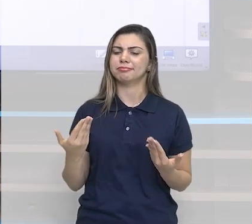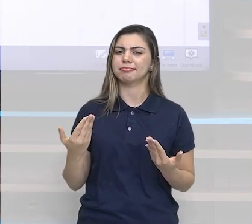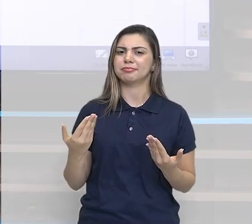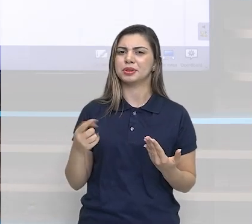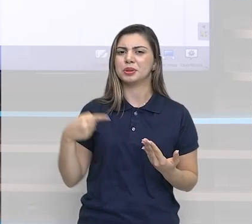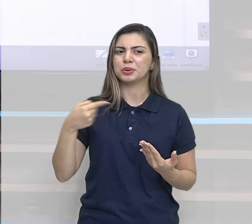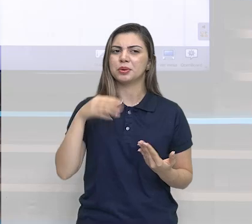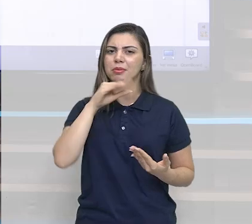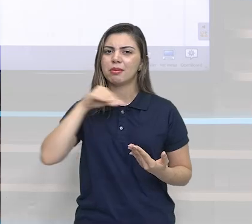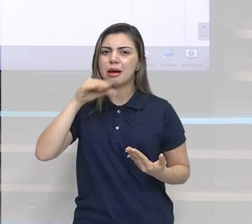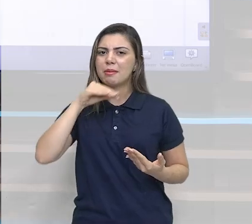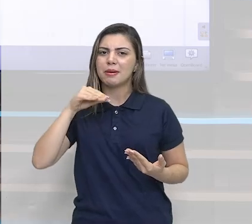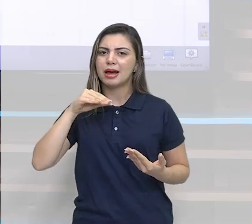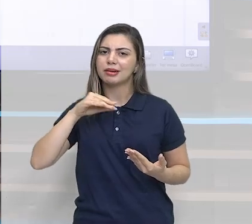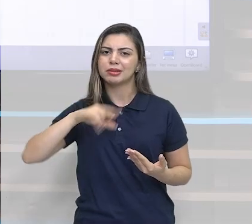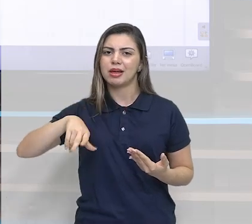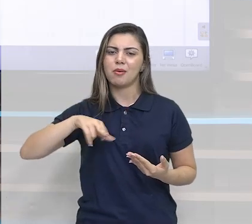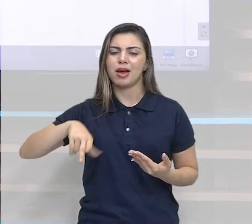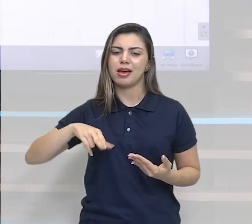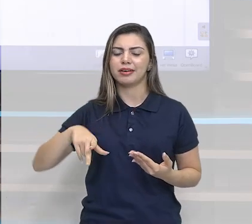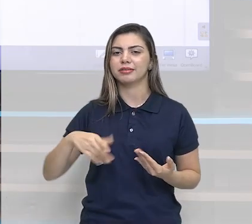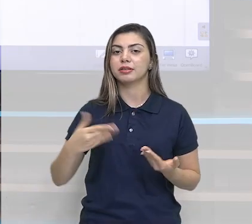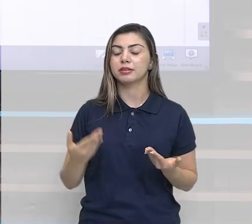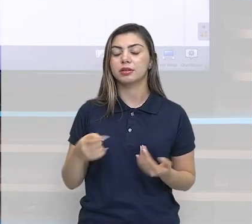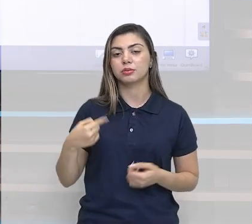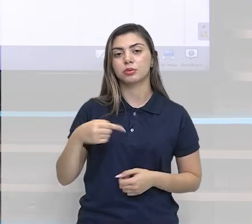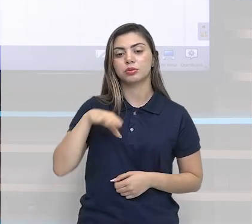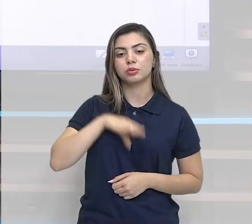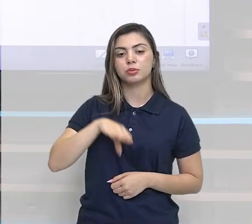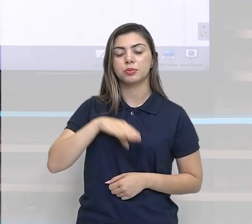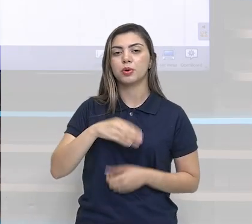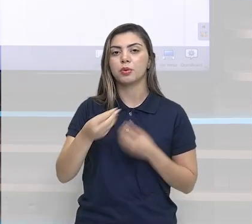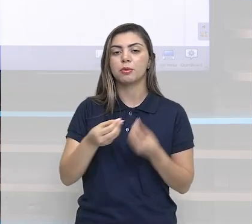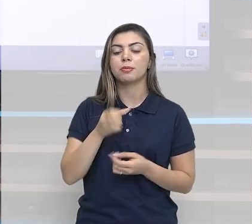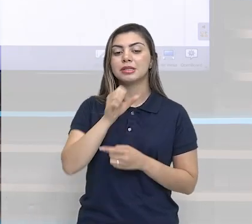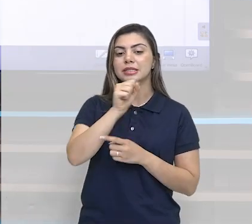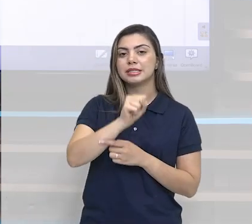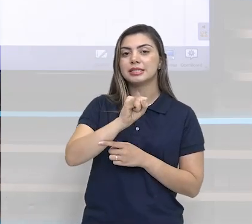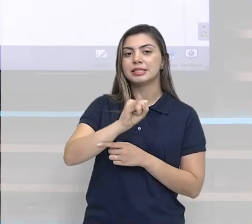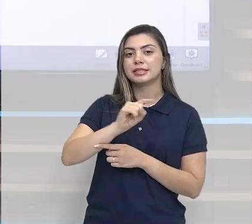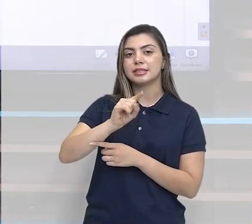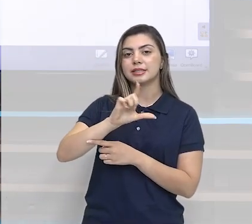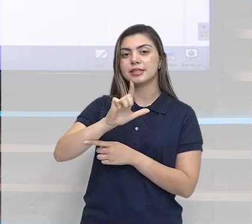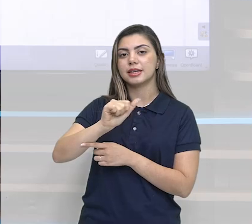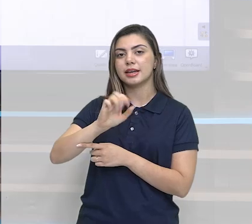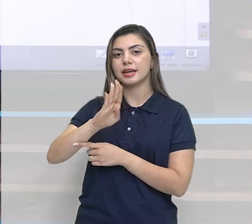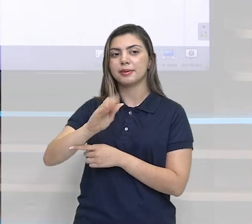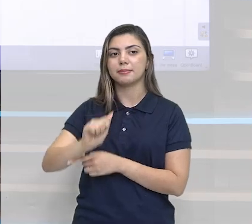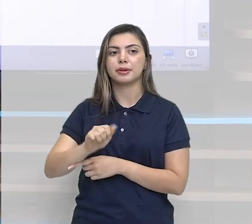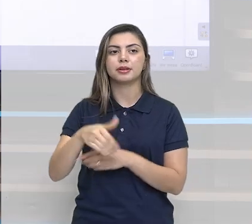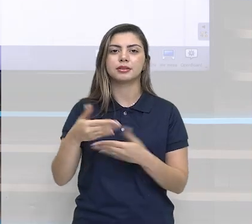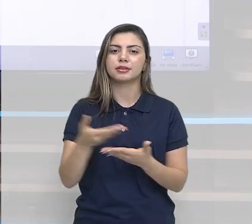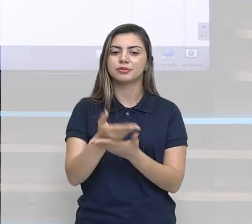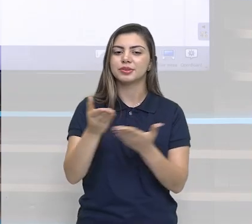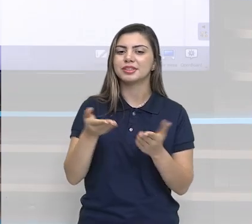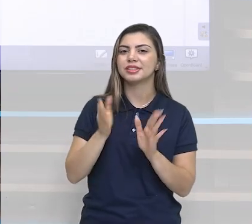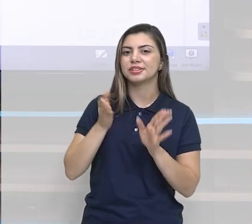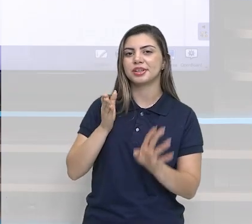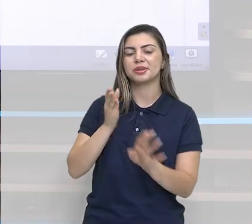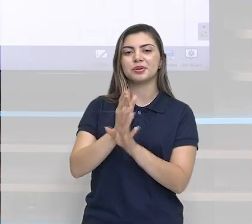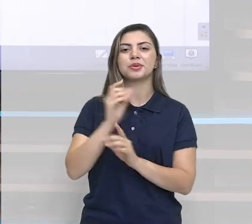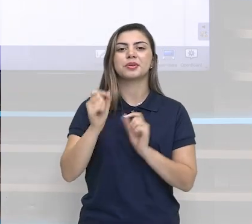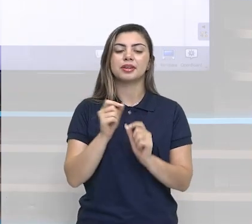que é assim que nós pronunciamos essa palavra? Não. Na língua portuguesa eu pronuncio sílaba. Então, você já localizou a